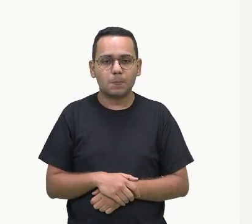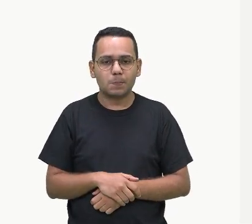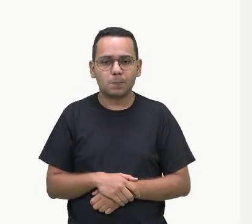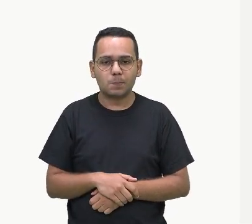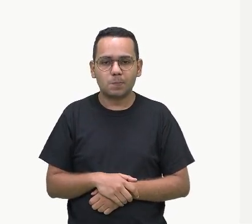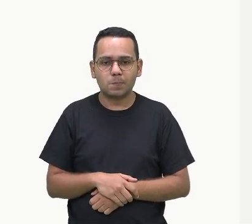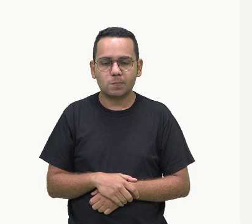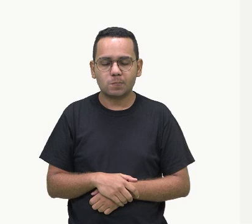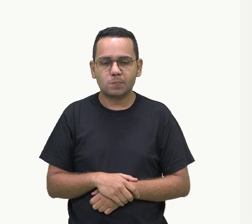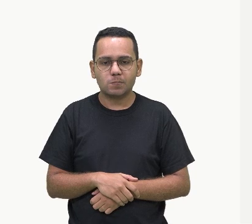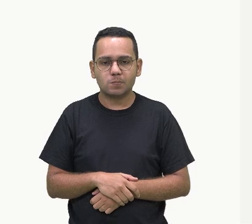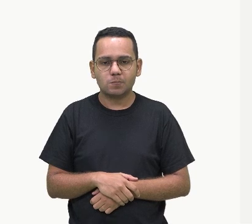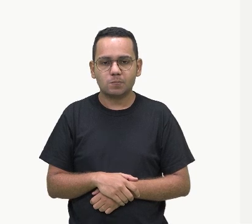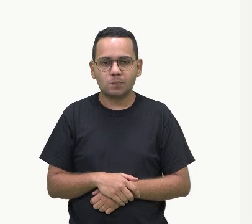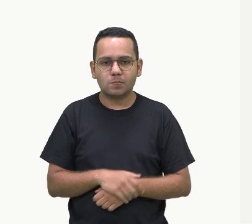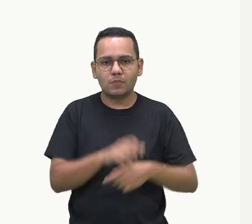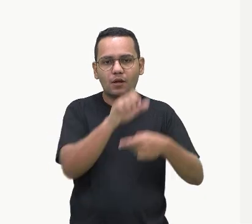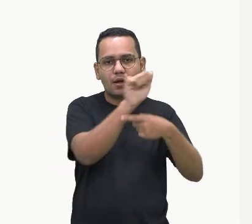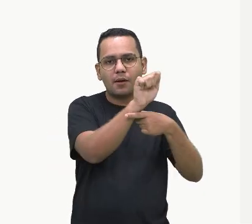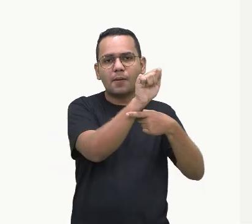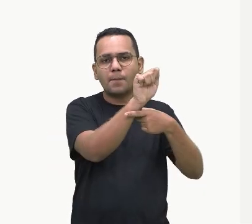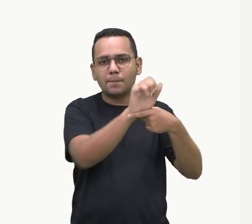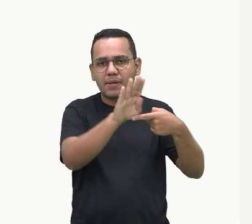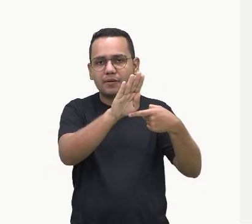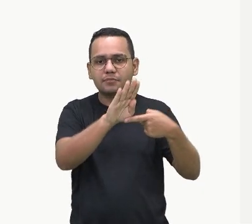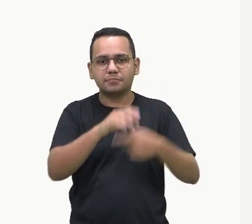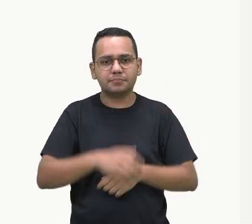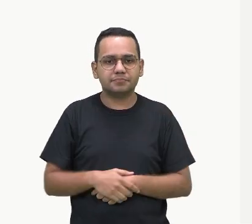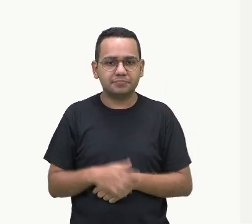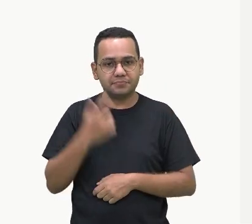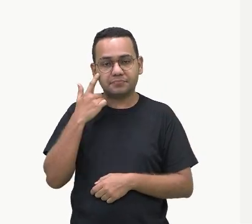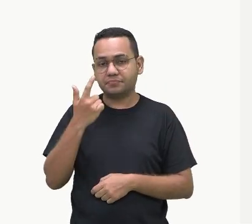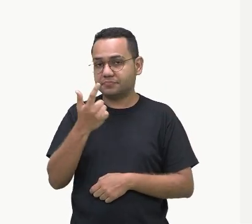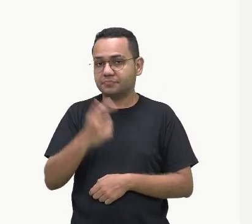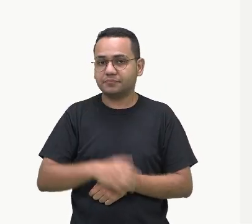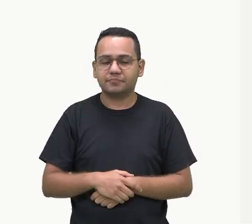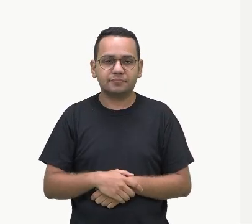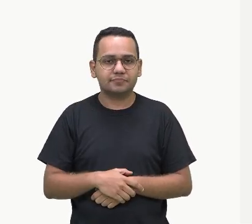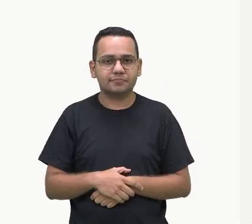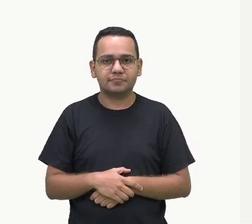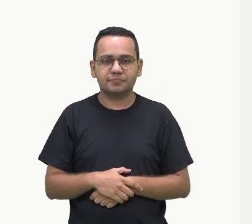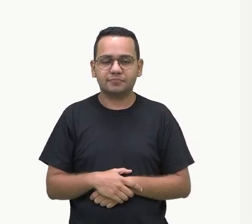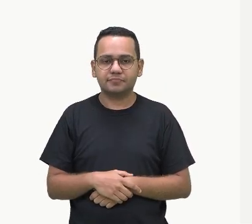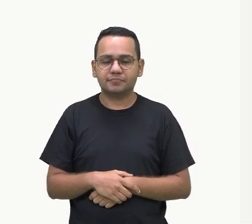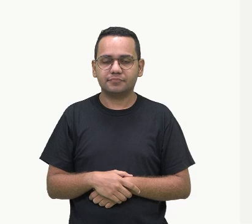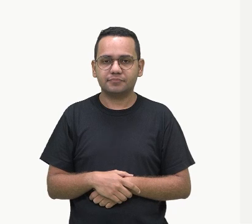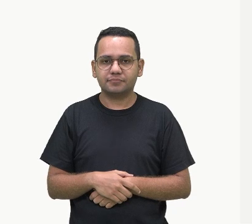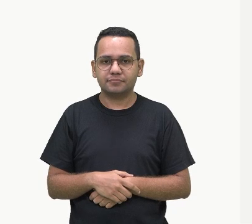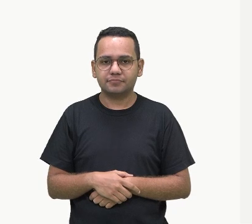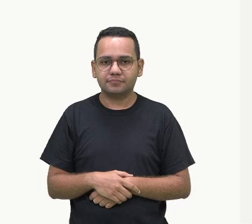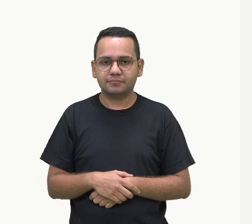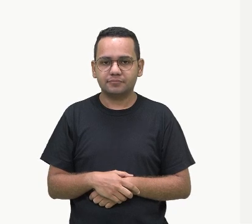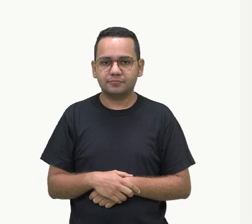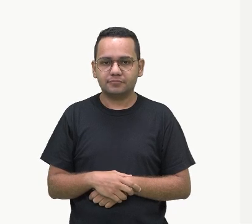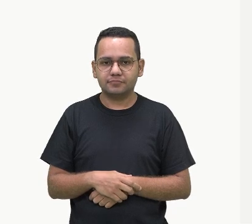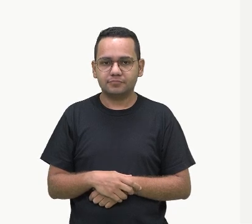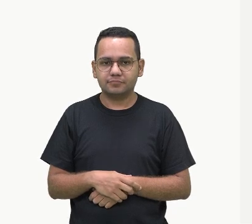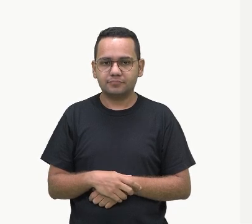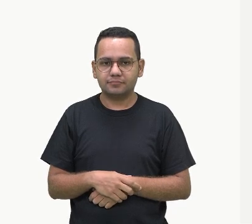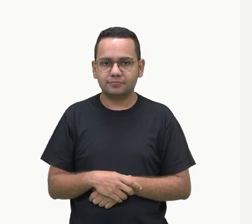onde é que está o AB. Ó, AB é isso aqui. Ó. AB está